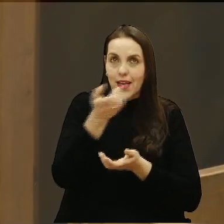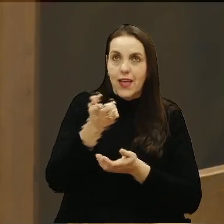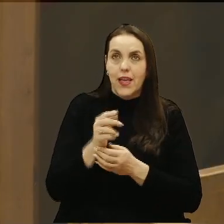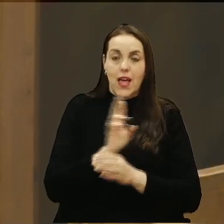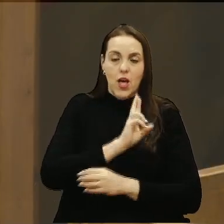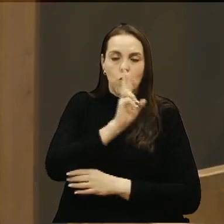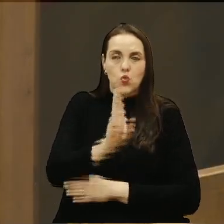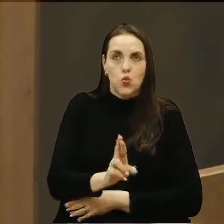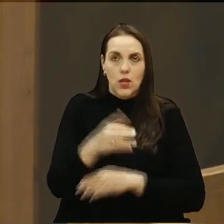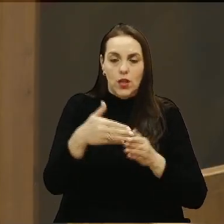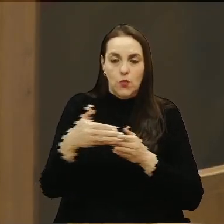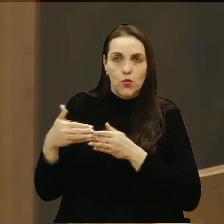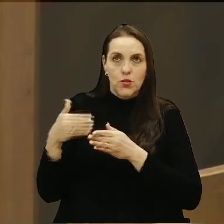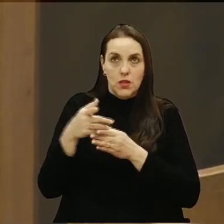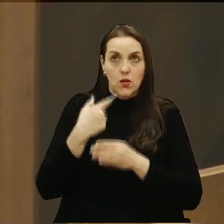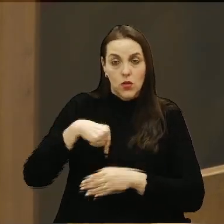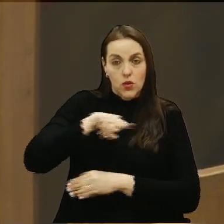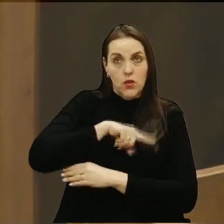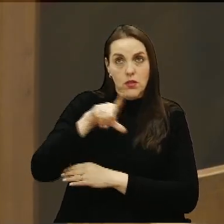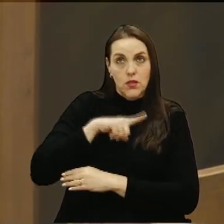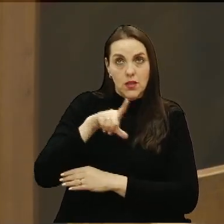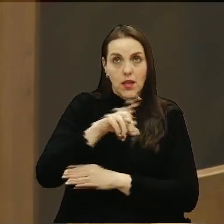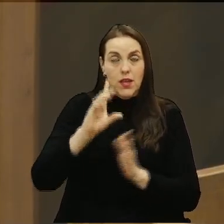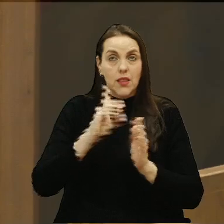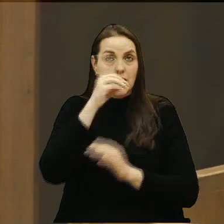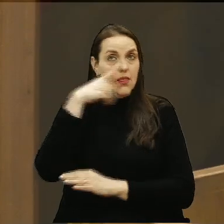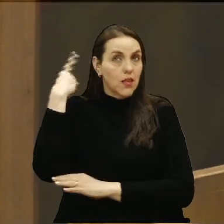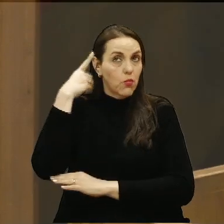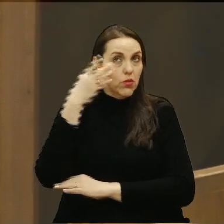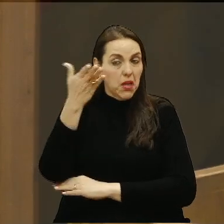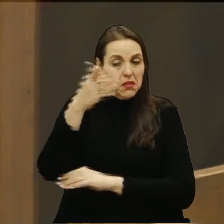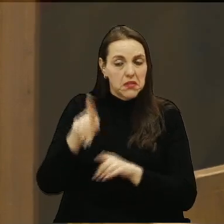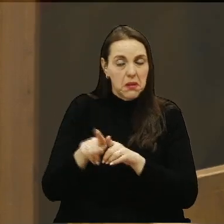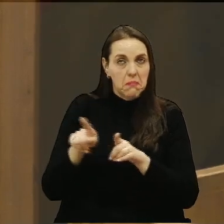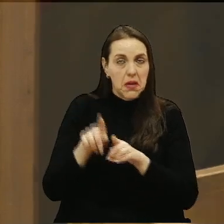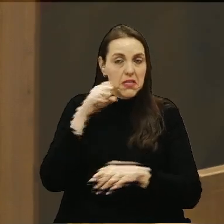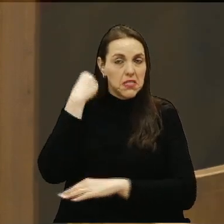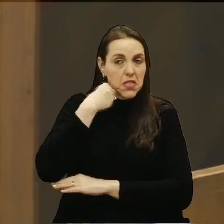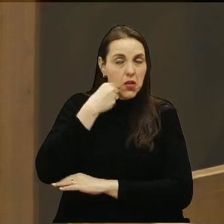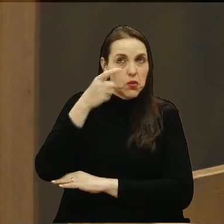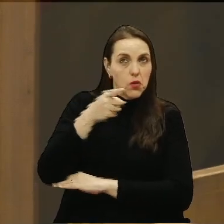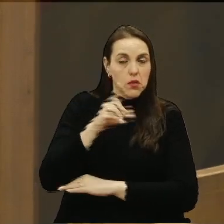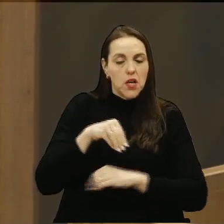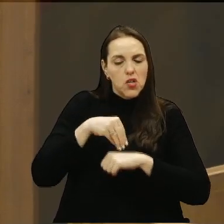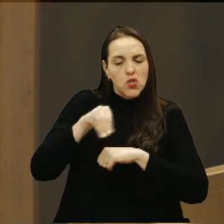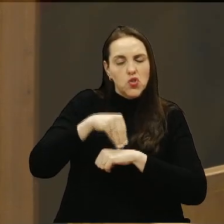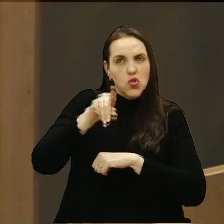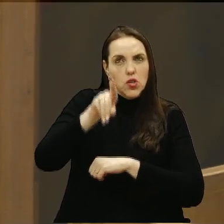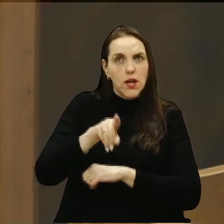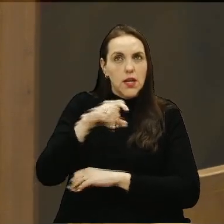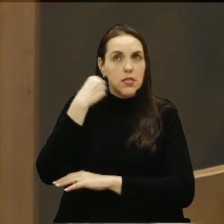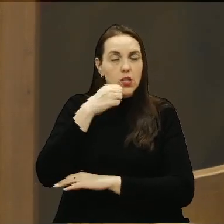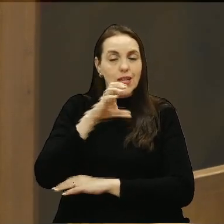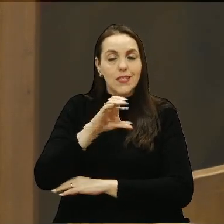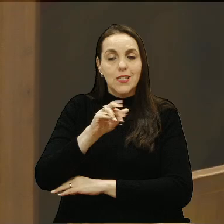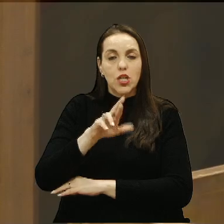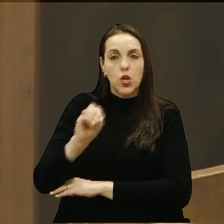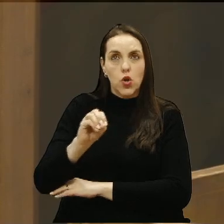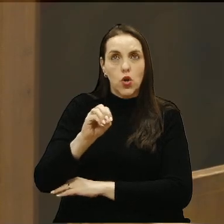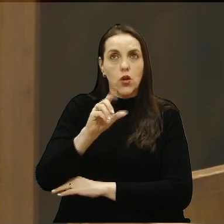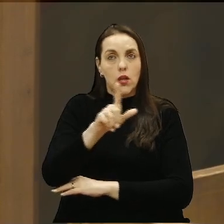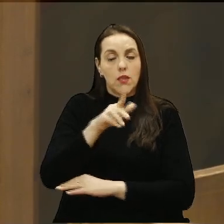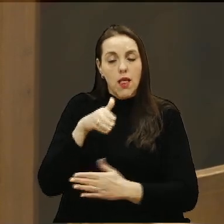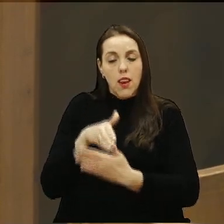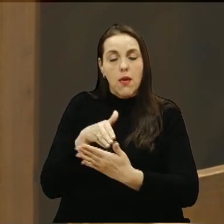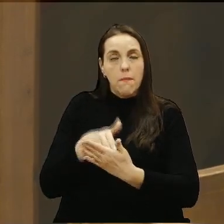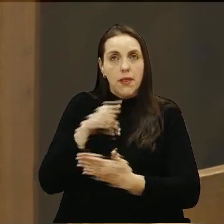da moção que nós vamos ter aqui, encaminham aos seus deputados também, aos seus senadores, uma sugestão do senador Ciro Nogueira, que defende o quê? Limitar a